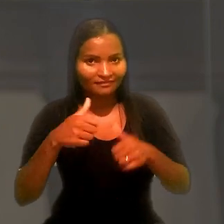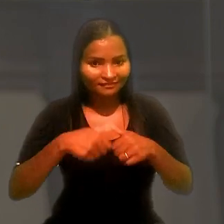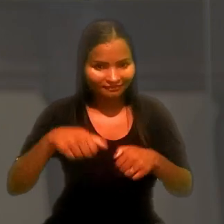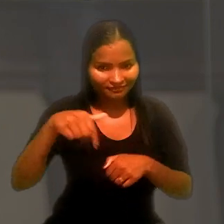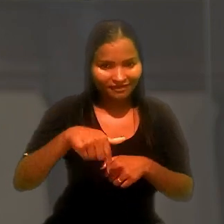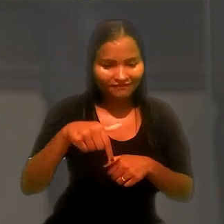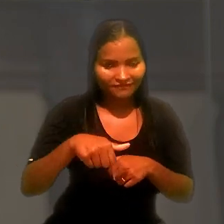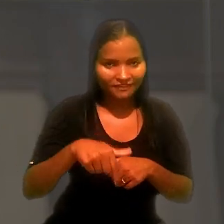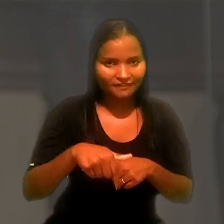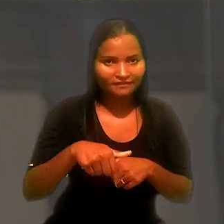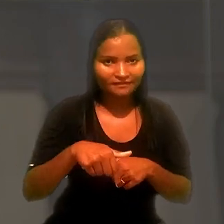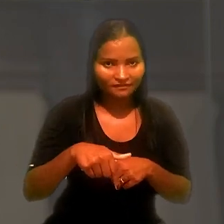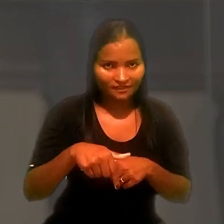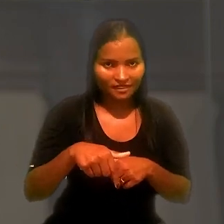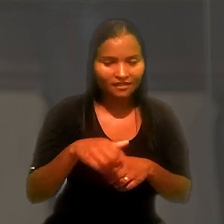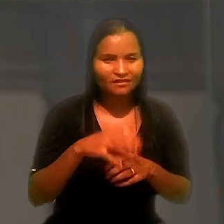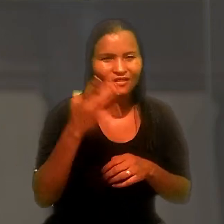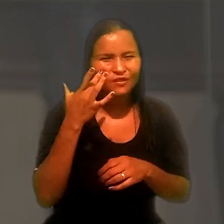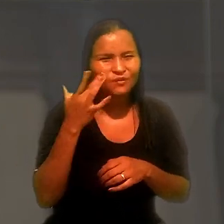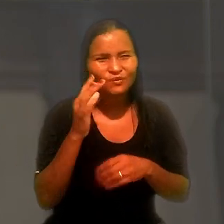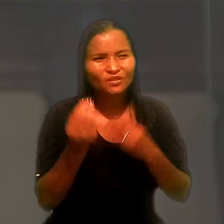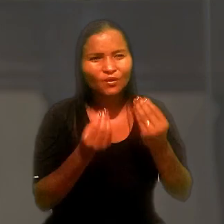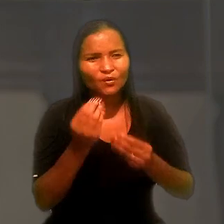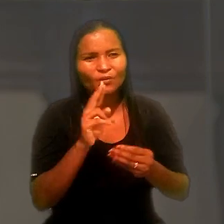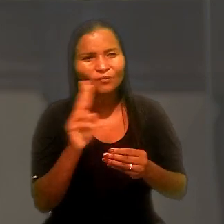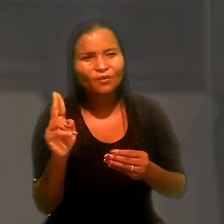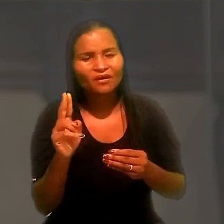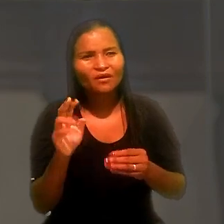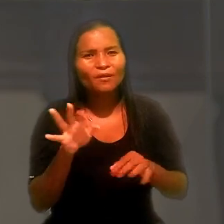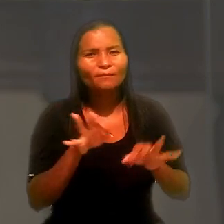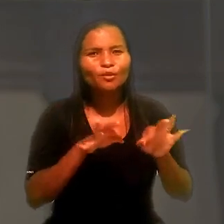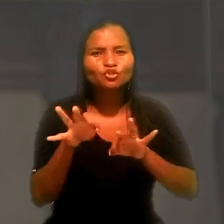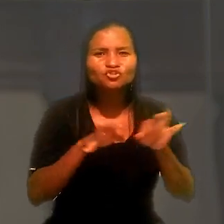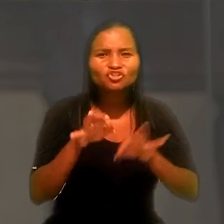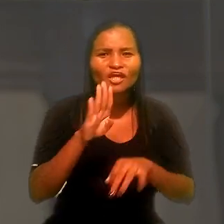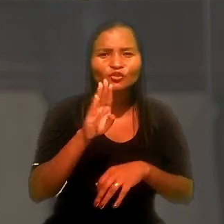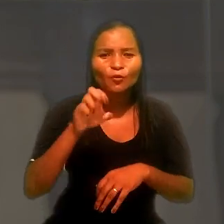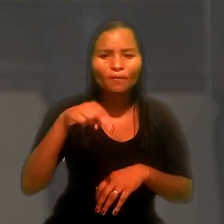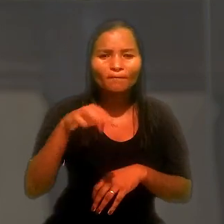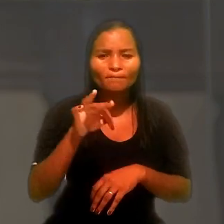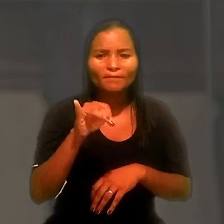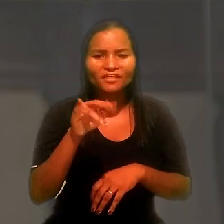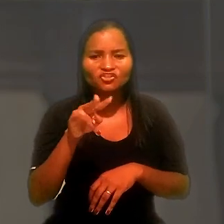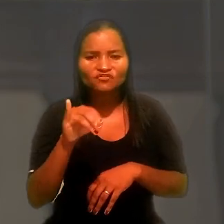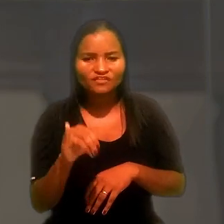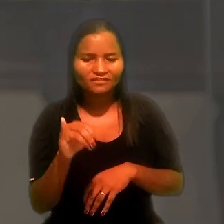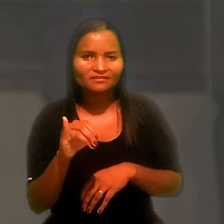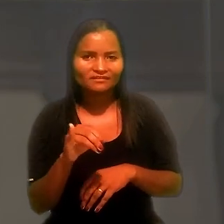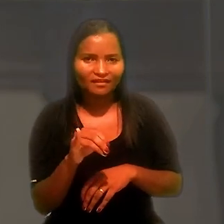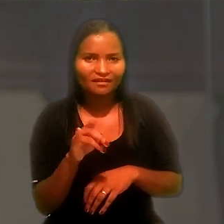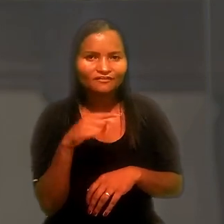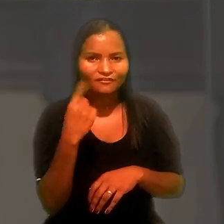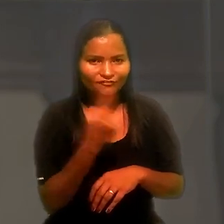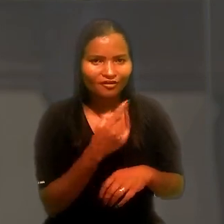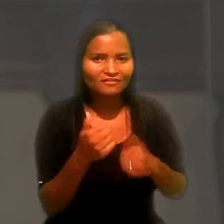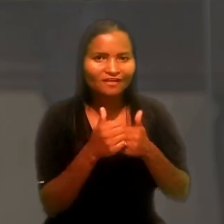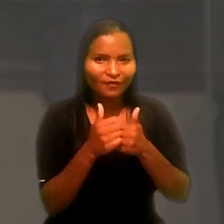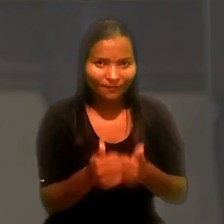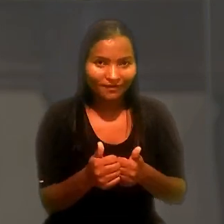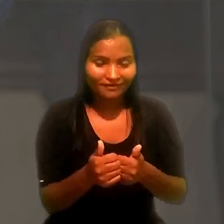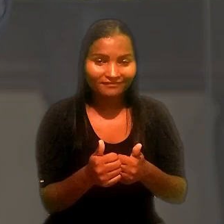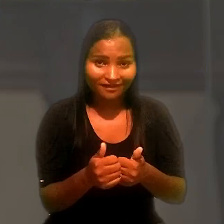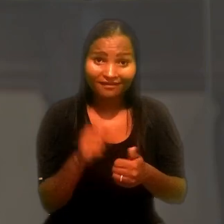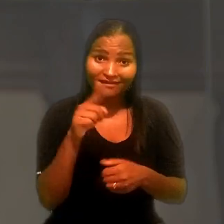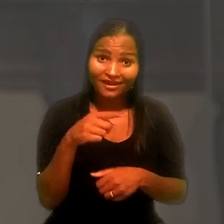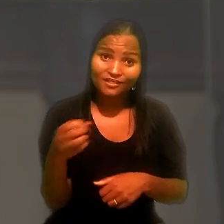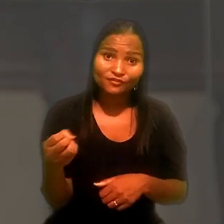há eu não sei bem como se chama, projeto BenTV, que da época, a gente acompanha. Então,